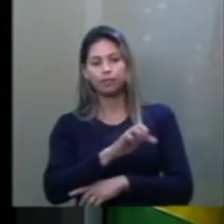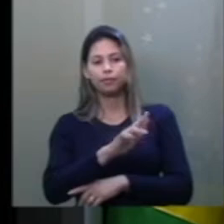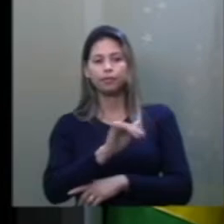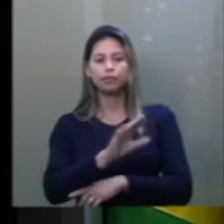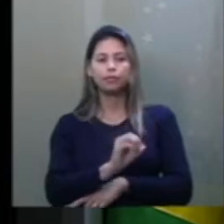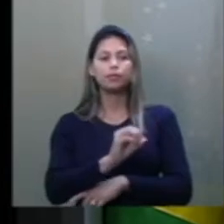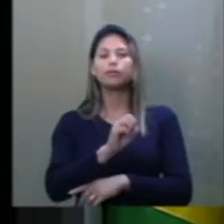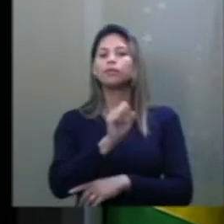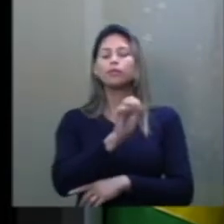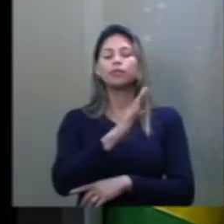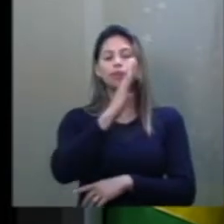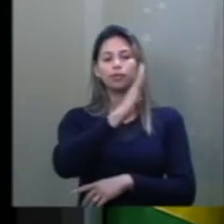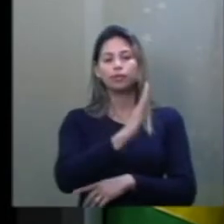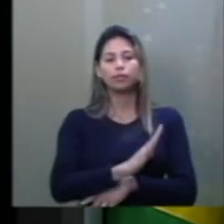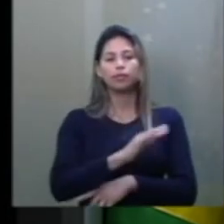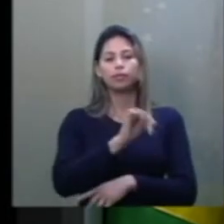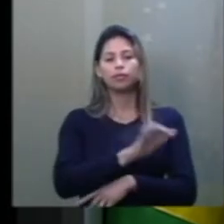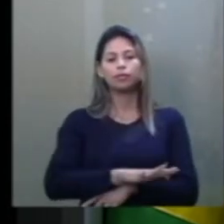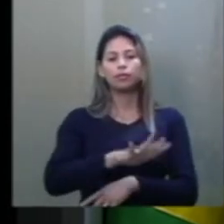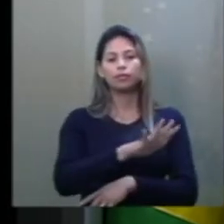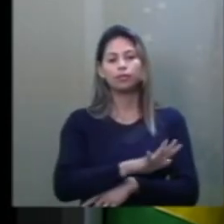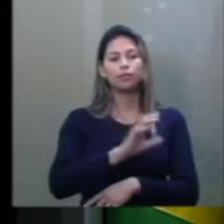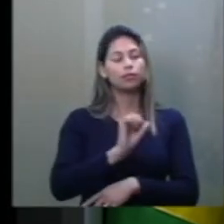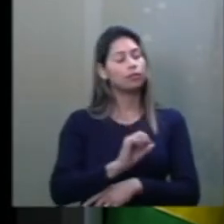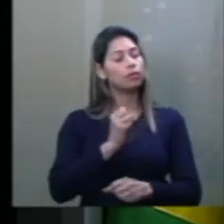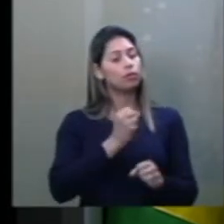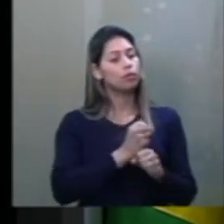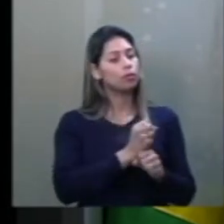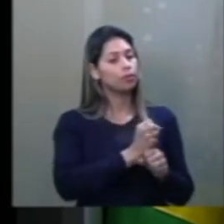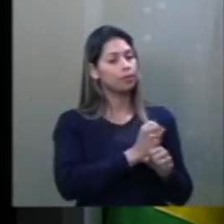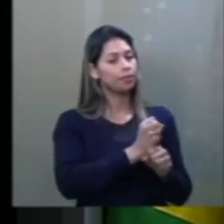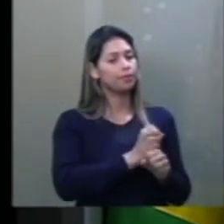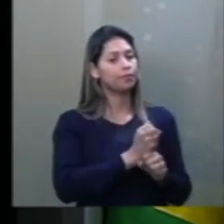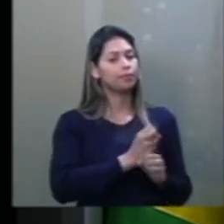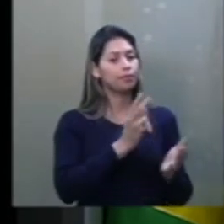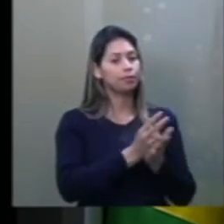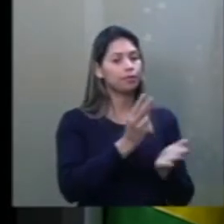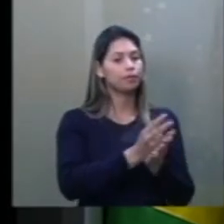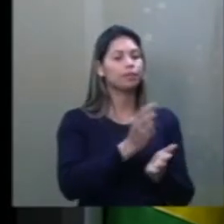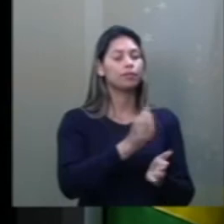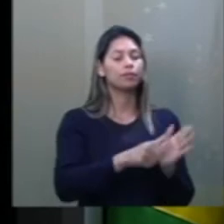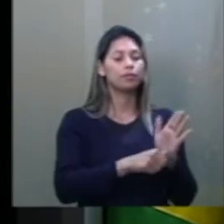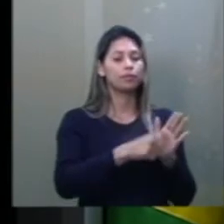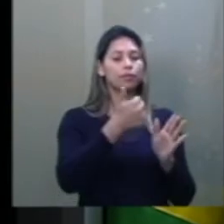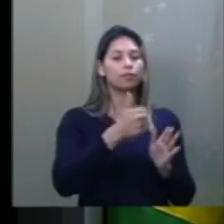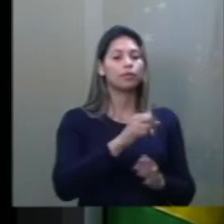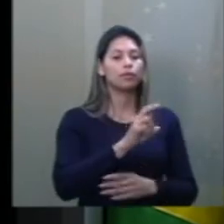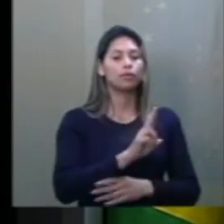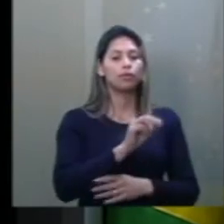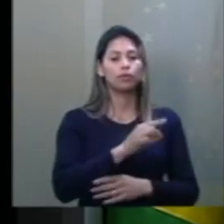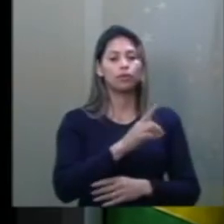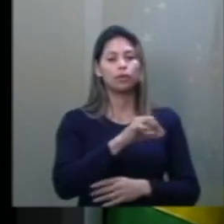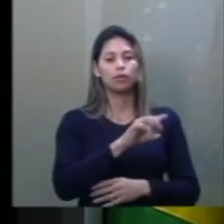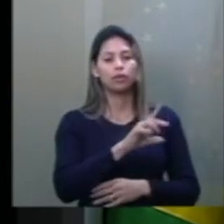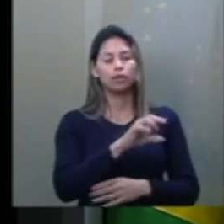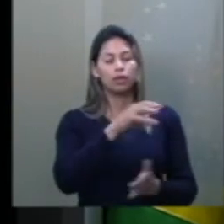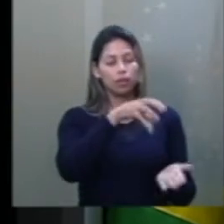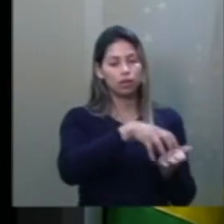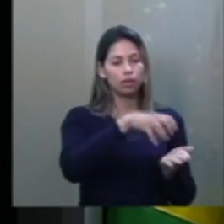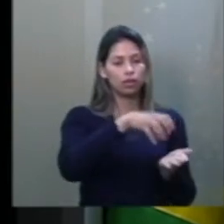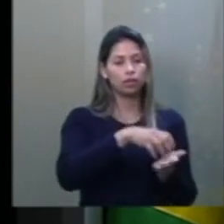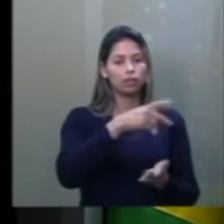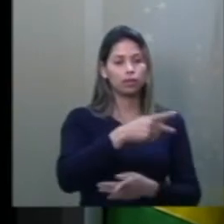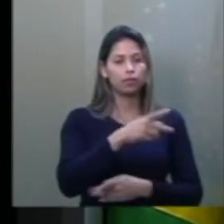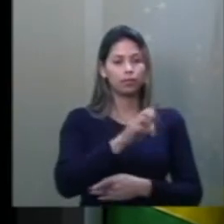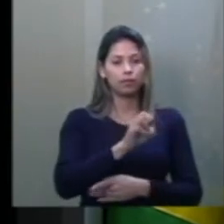Penitenciário Nacional, inaugurou neste mesmo ano sua primeira unidade penitenciária com a missão de ser uma